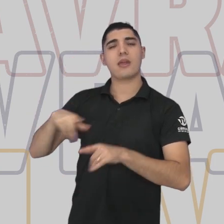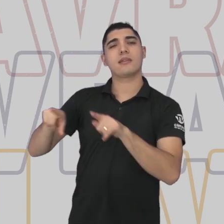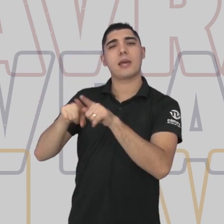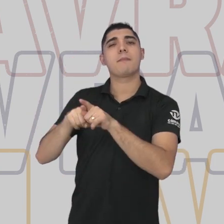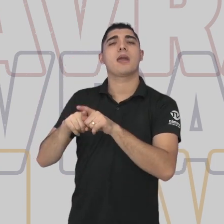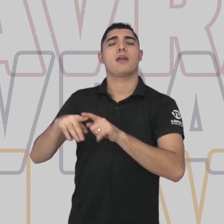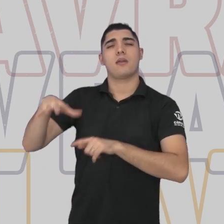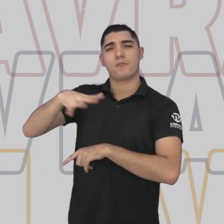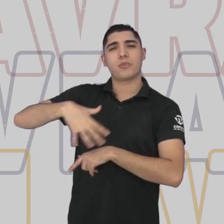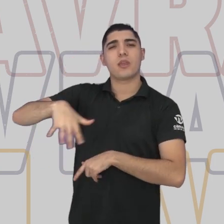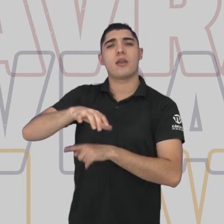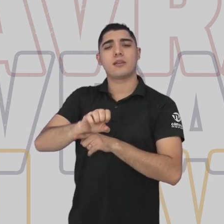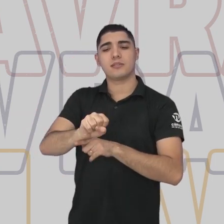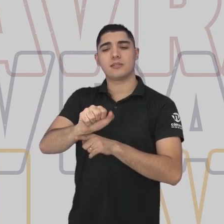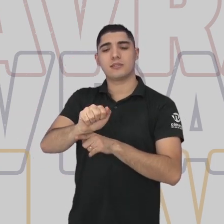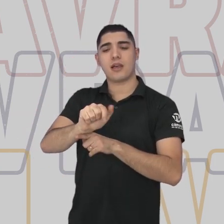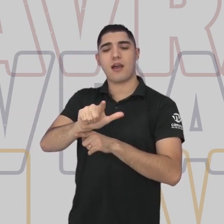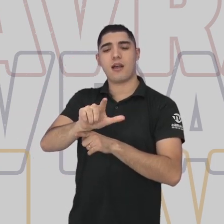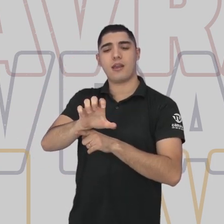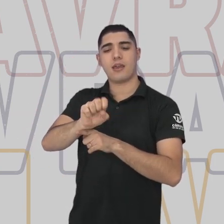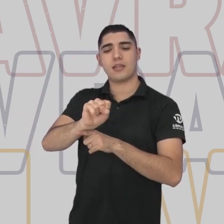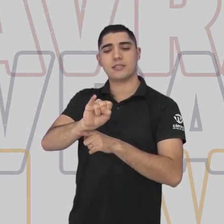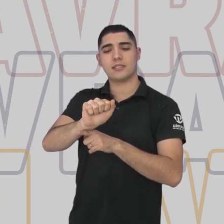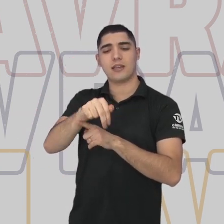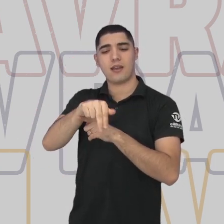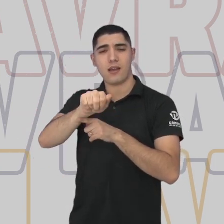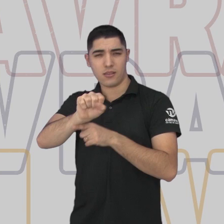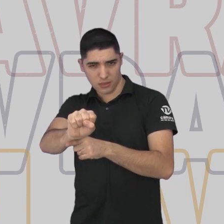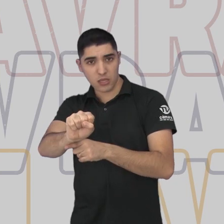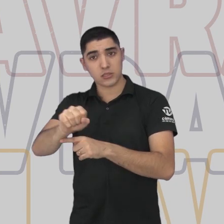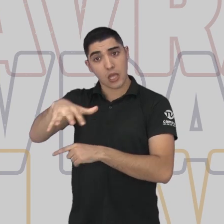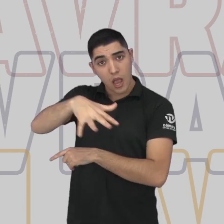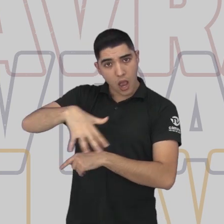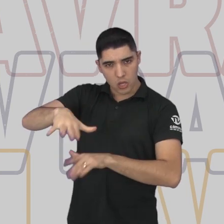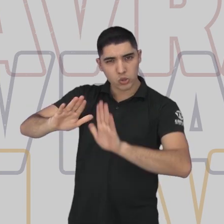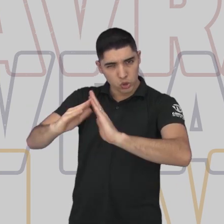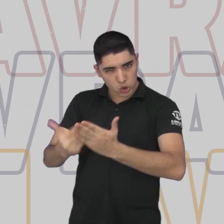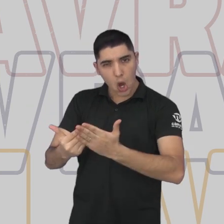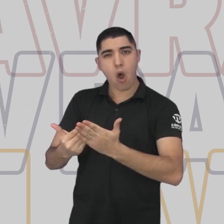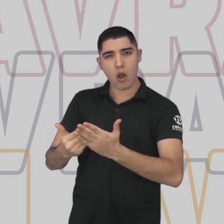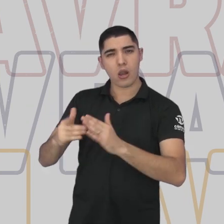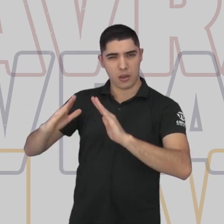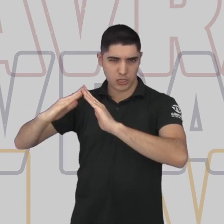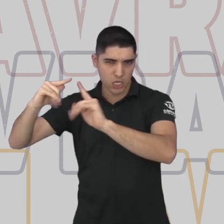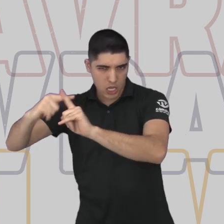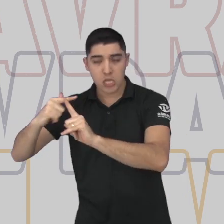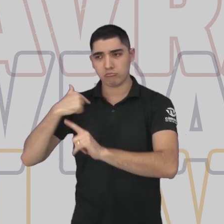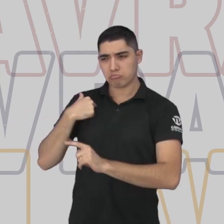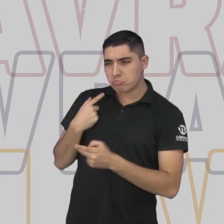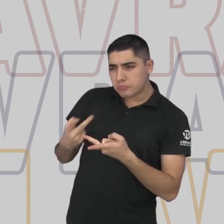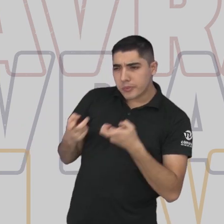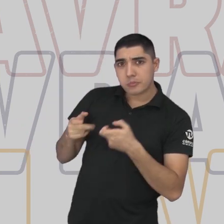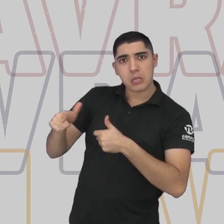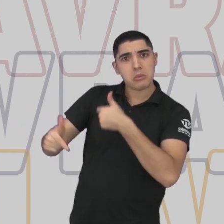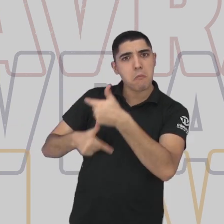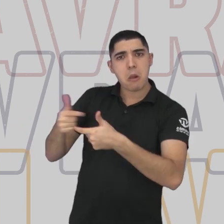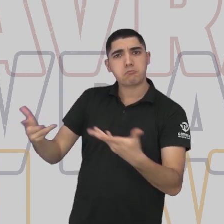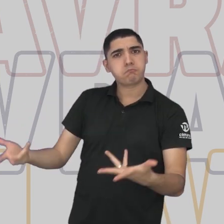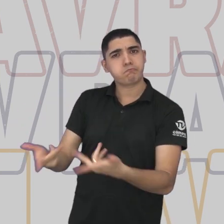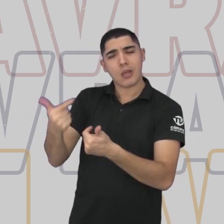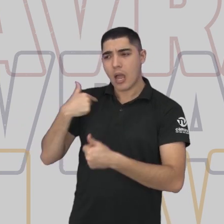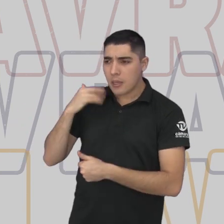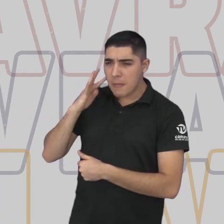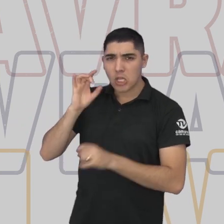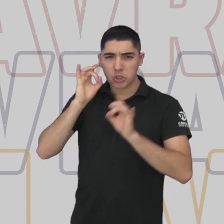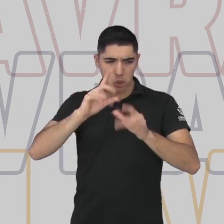obras sociais da rede salesiana, isso me fez ter um outro olhar para o trabalho, não só naquele